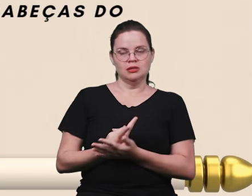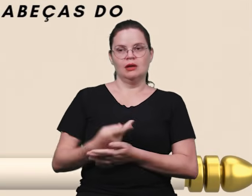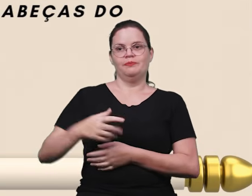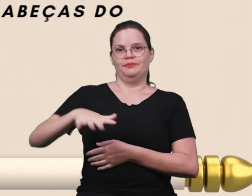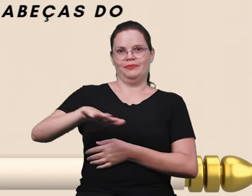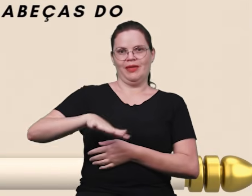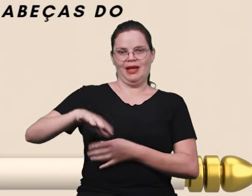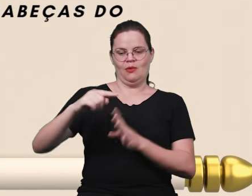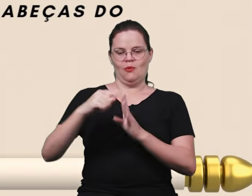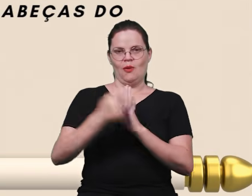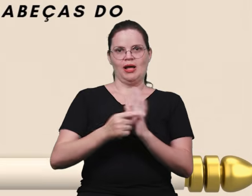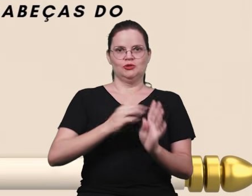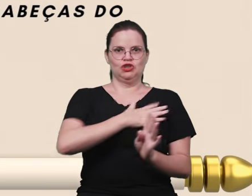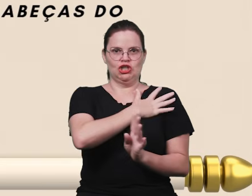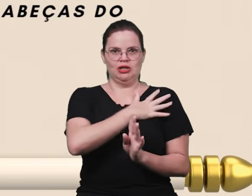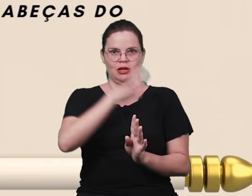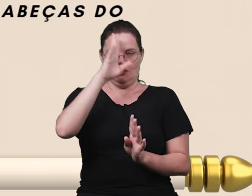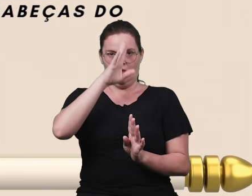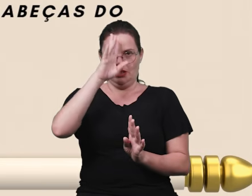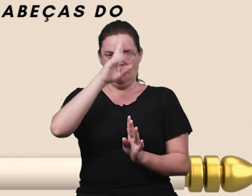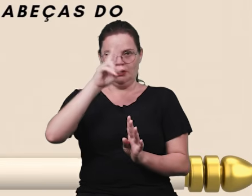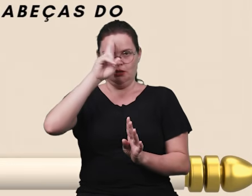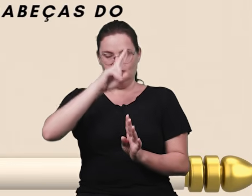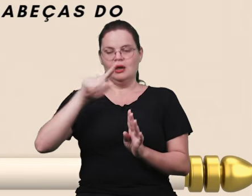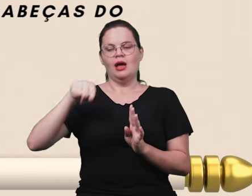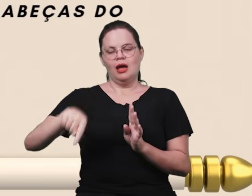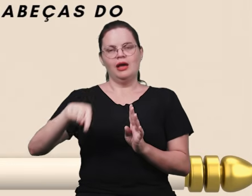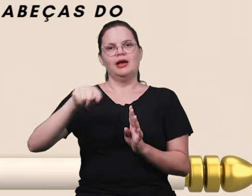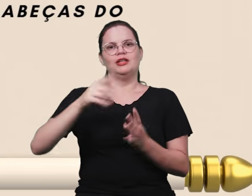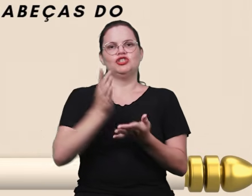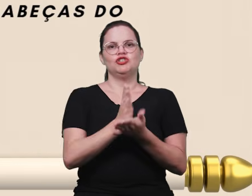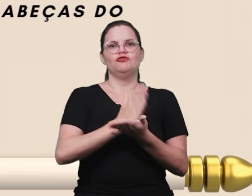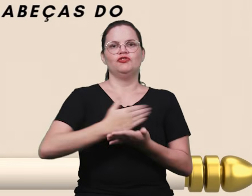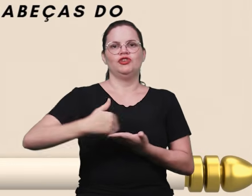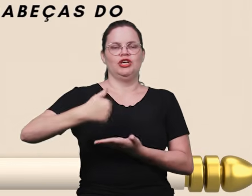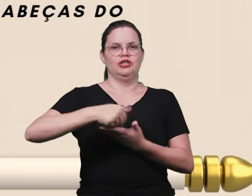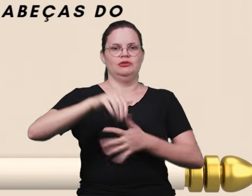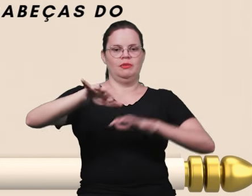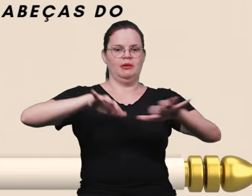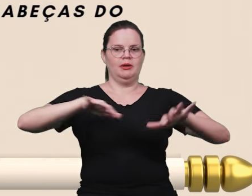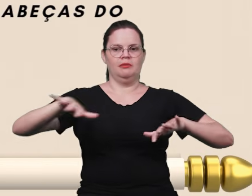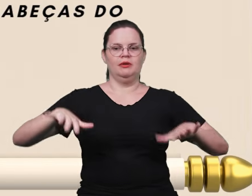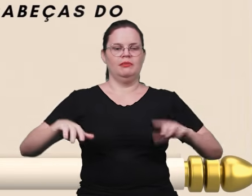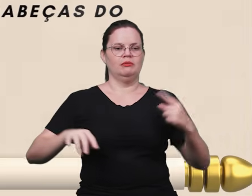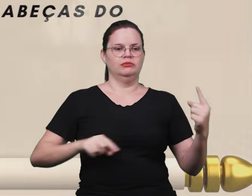seus 4 generais, que eram exatamente as 4 cabeças do leopardo. Exato.